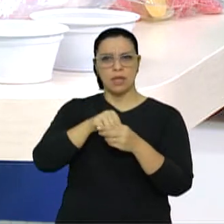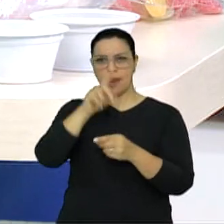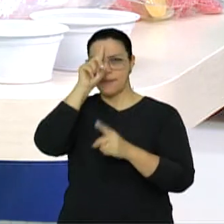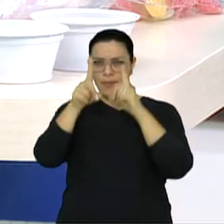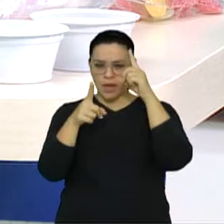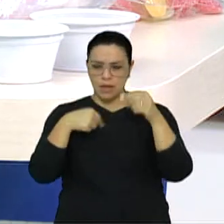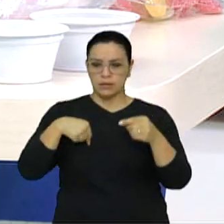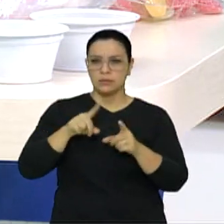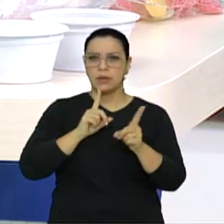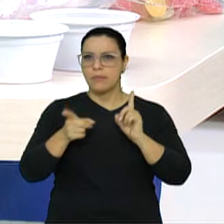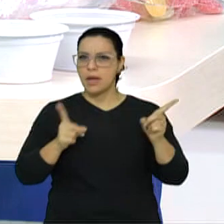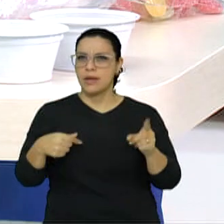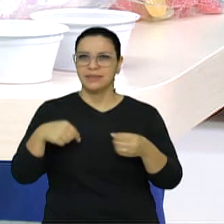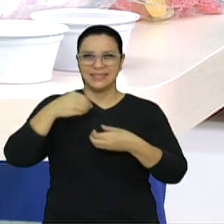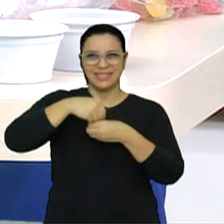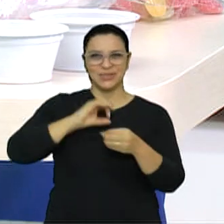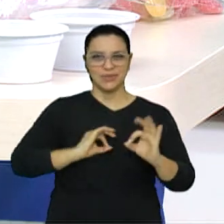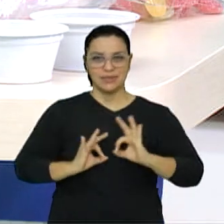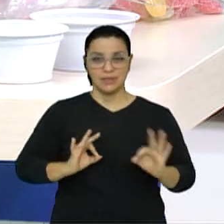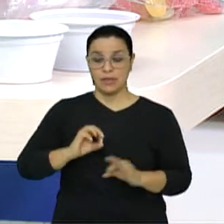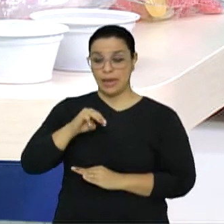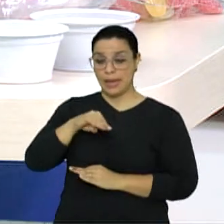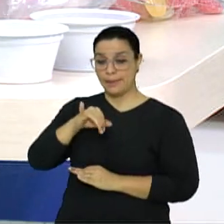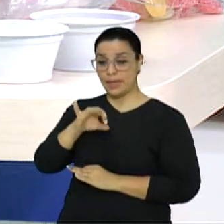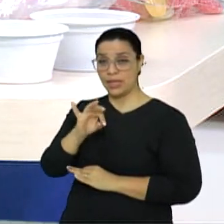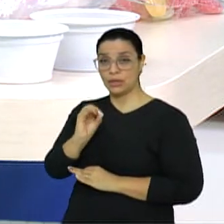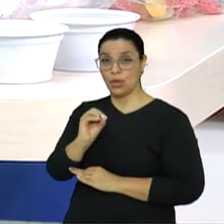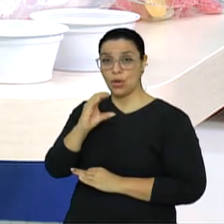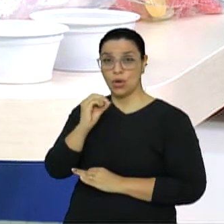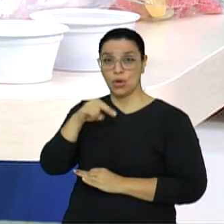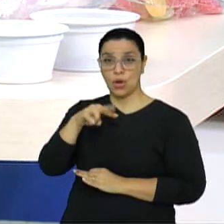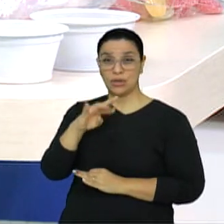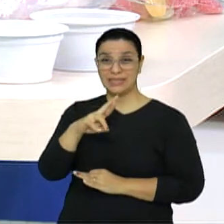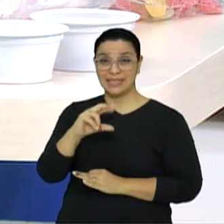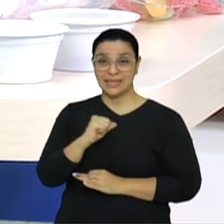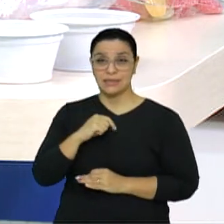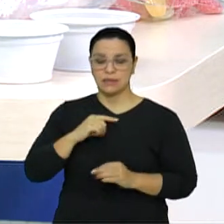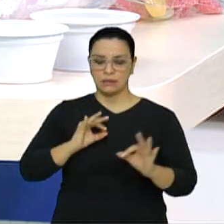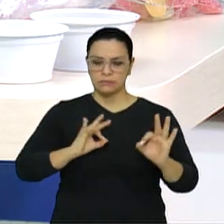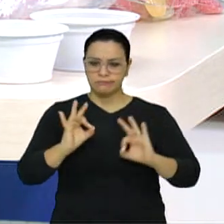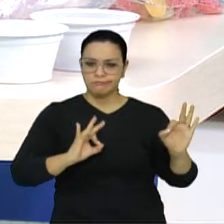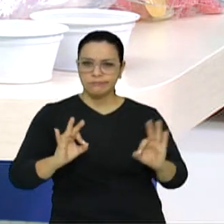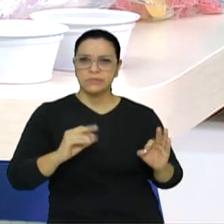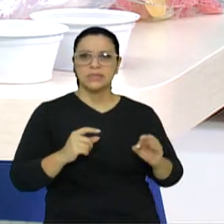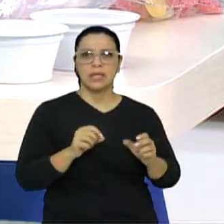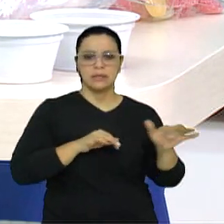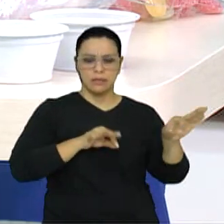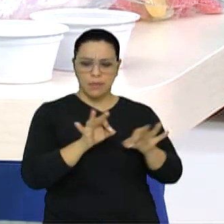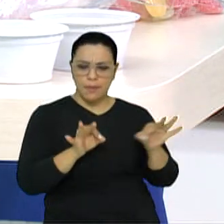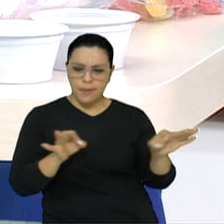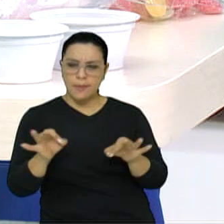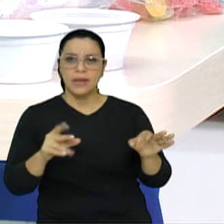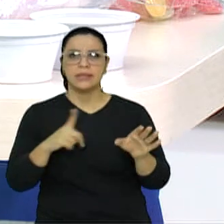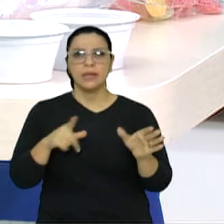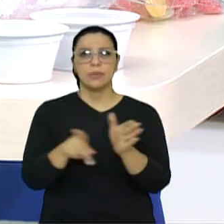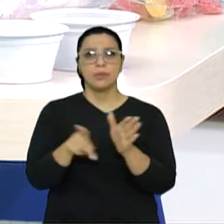tá? E as mitocôndrias estão espalhadas aqui pela célula, representando o que a gente vai chamar